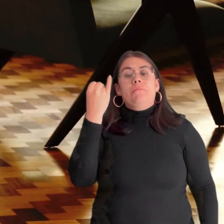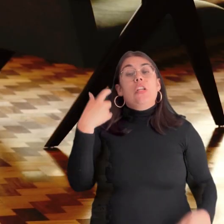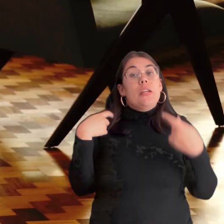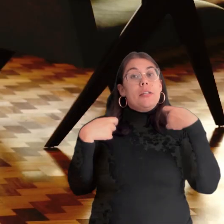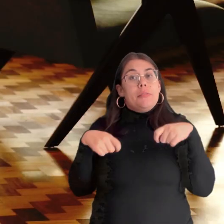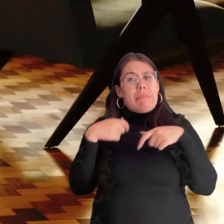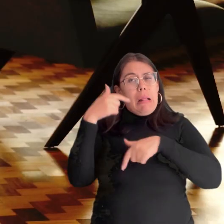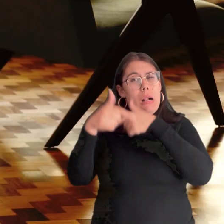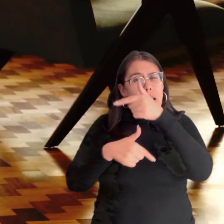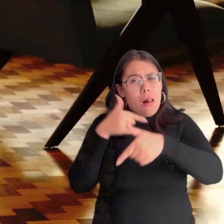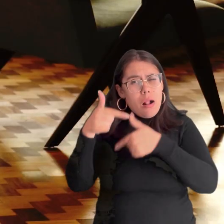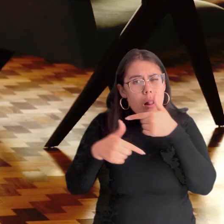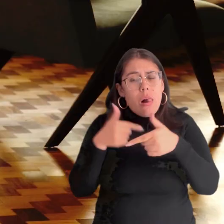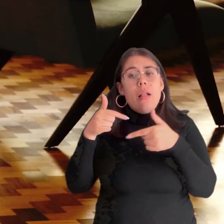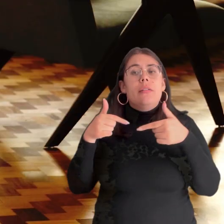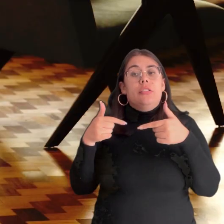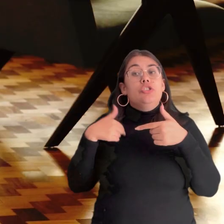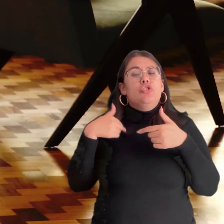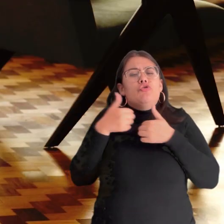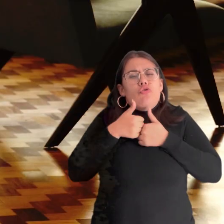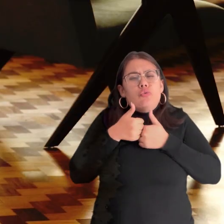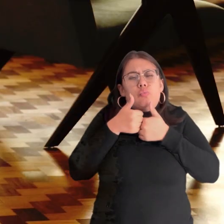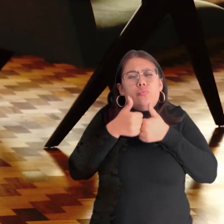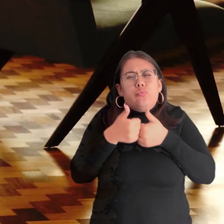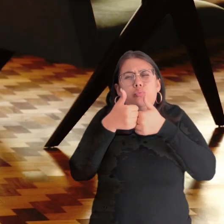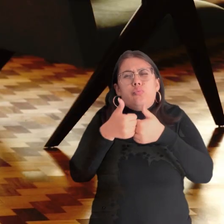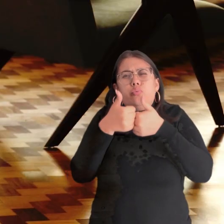isso, principalmente na recuperação